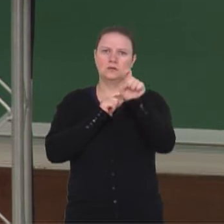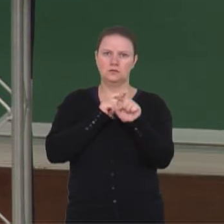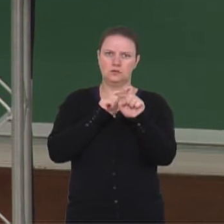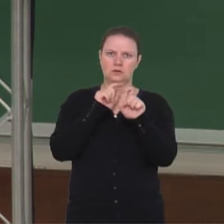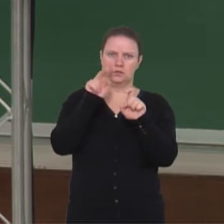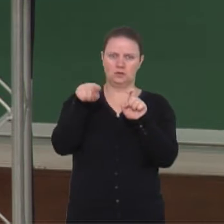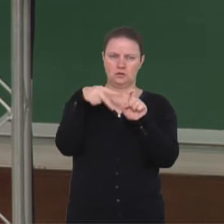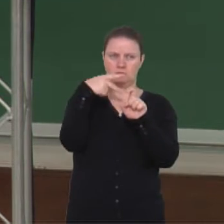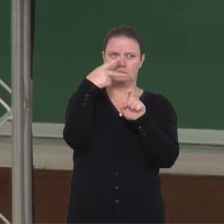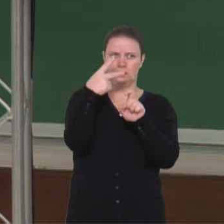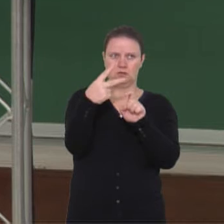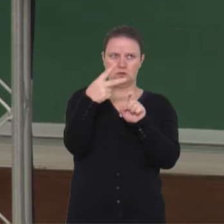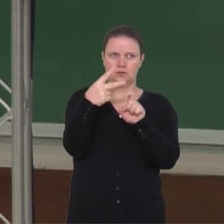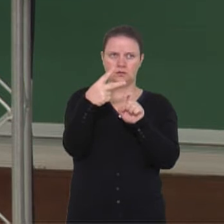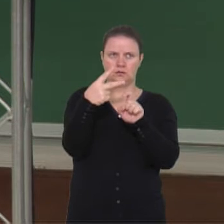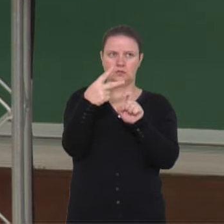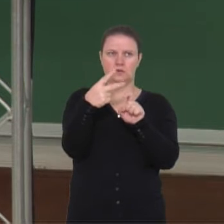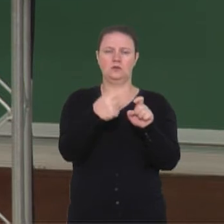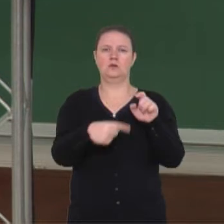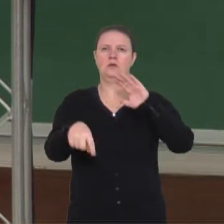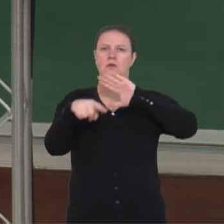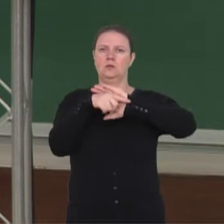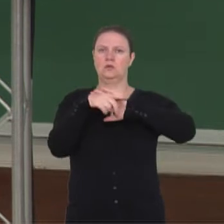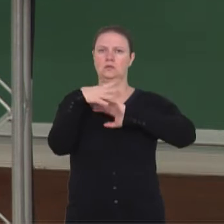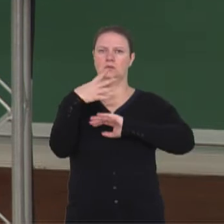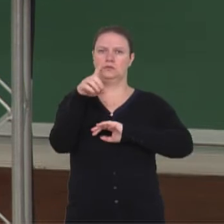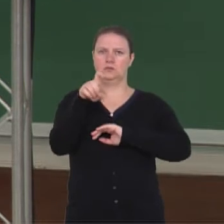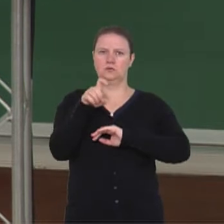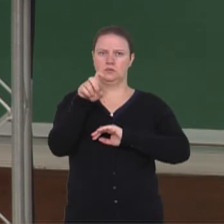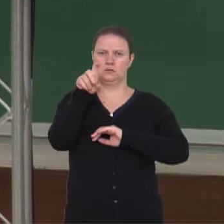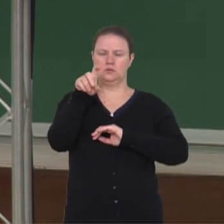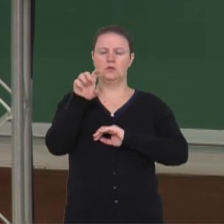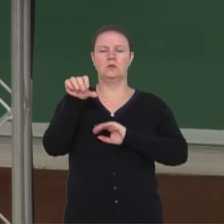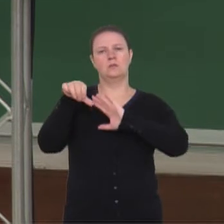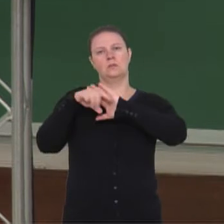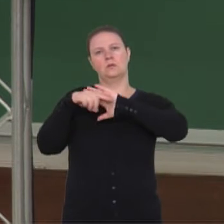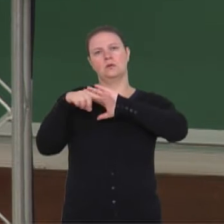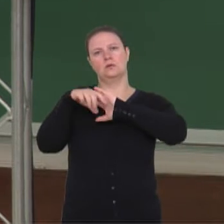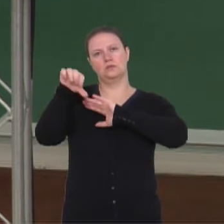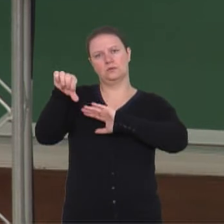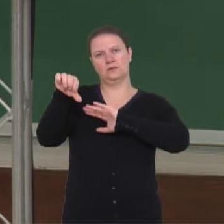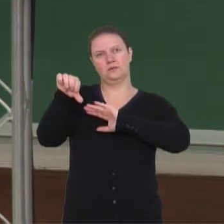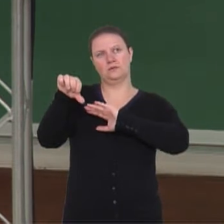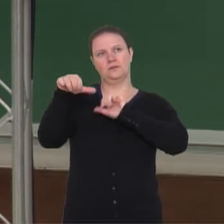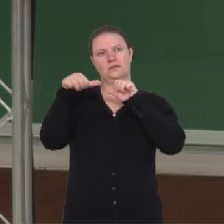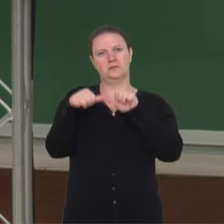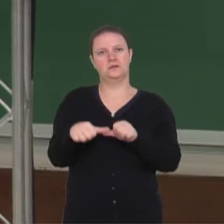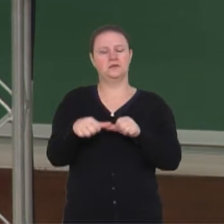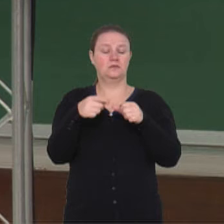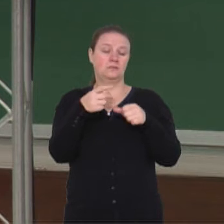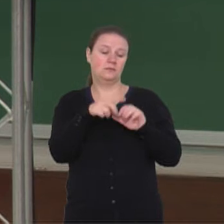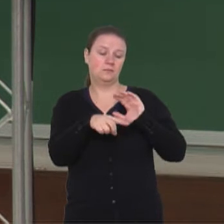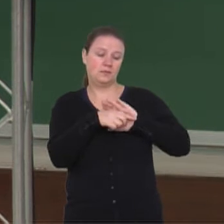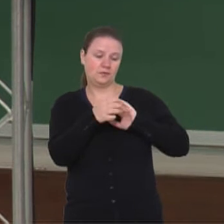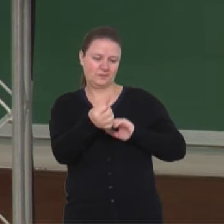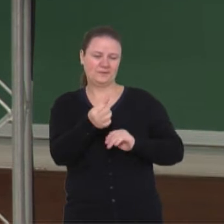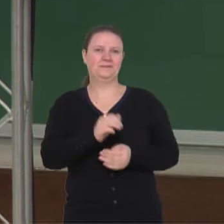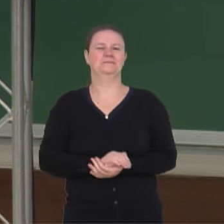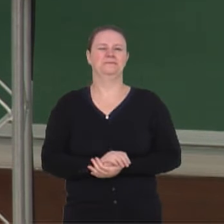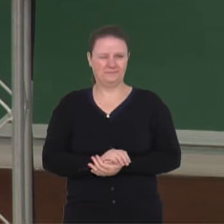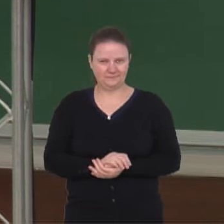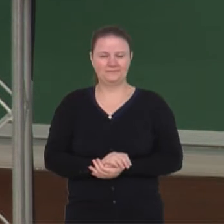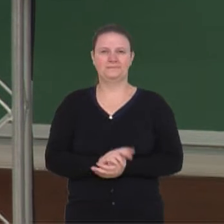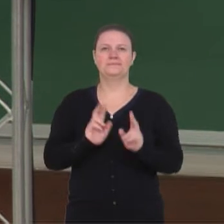este polinômio do quociente, x ao quadrado menos 4x menos 9, e como resto, menos 6. Vamos à frente,